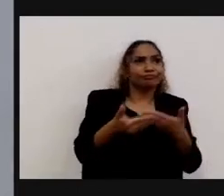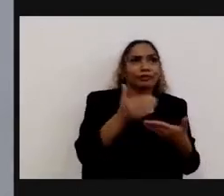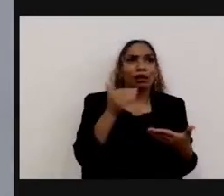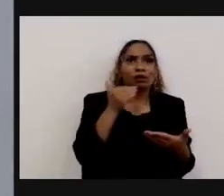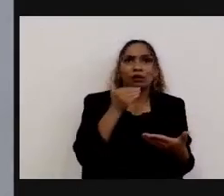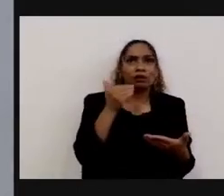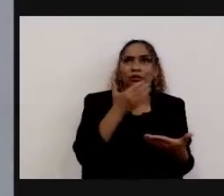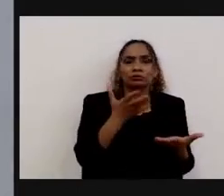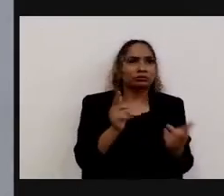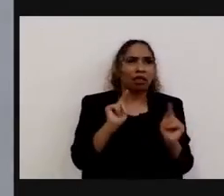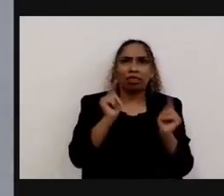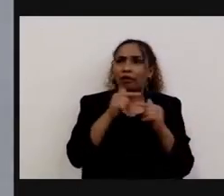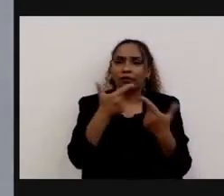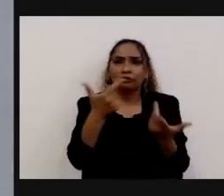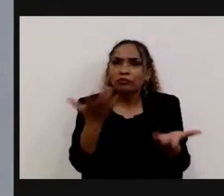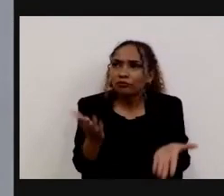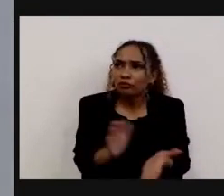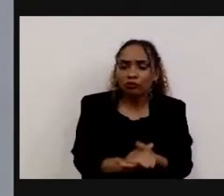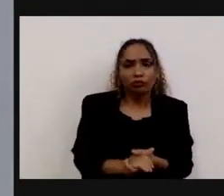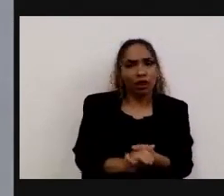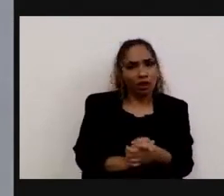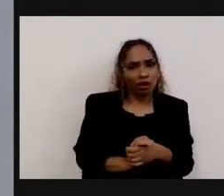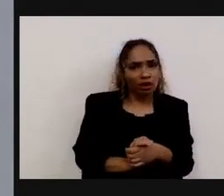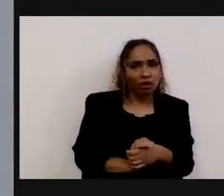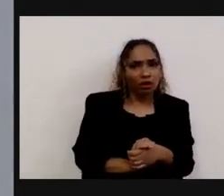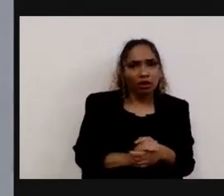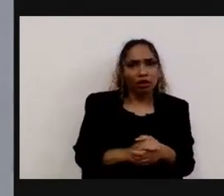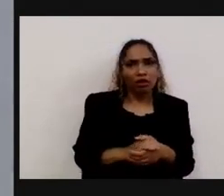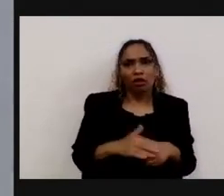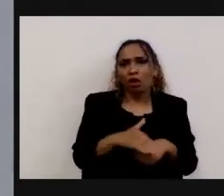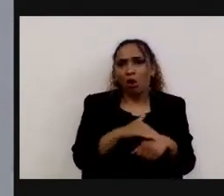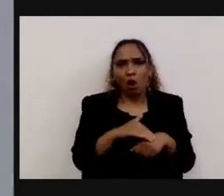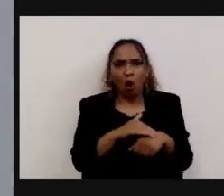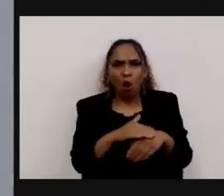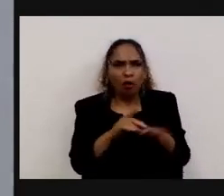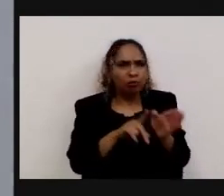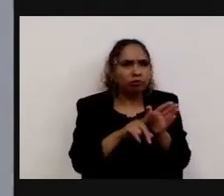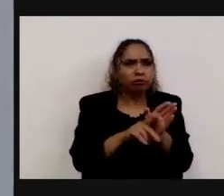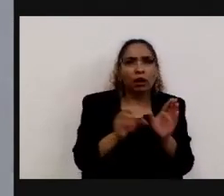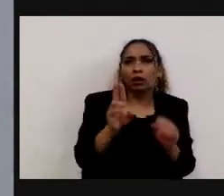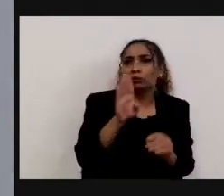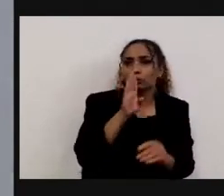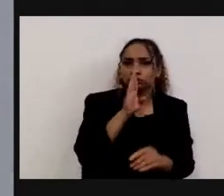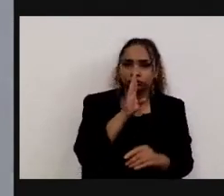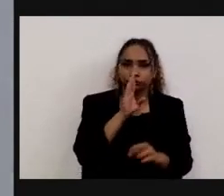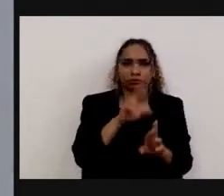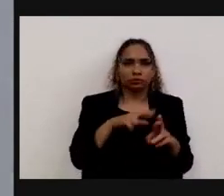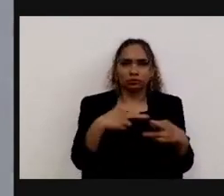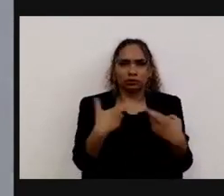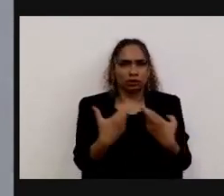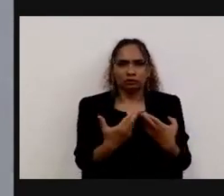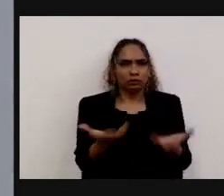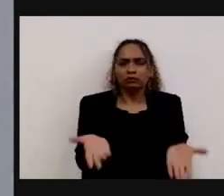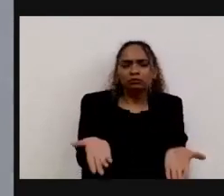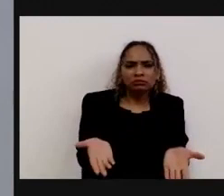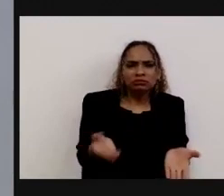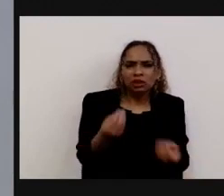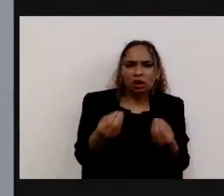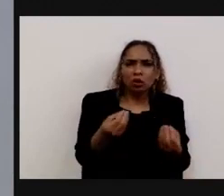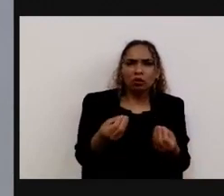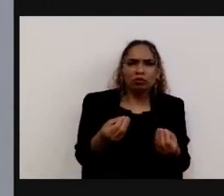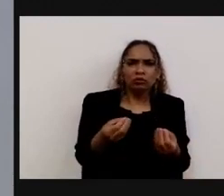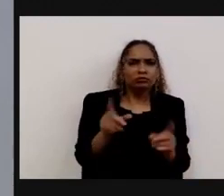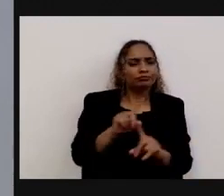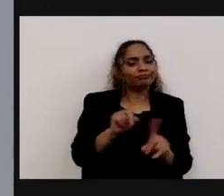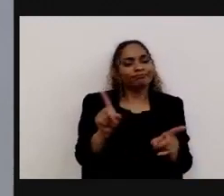happy hour né a pessoa não conversa não faz ter não fala nada na reunião então ela não tá desengajada não tem nada